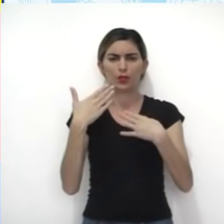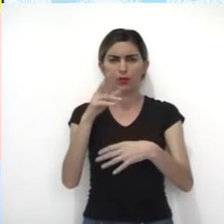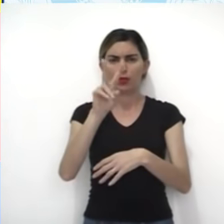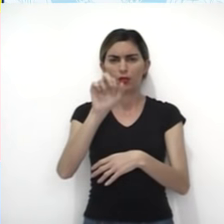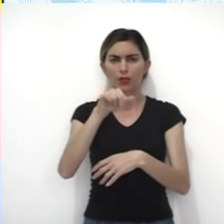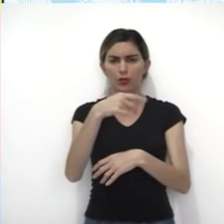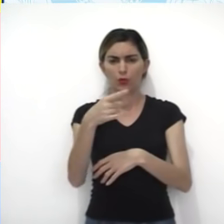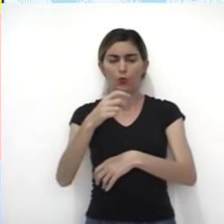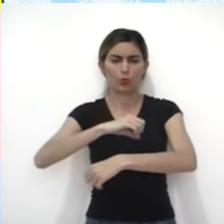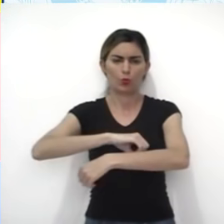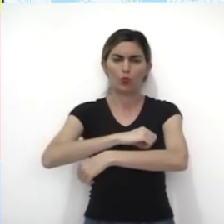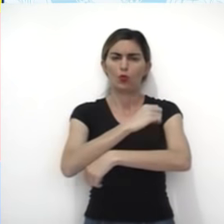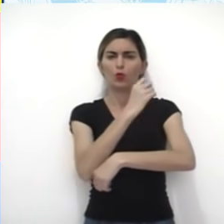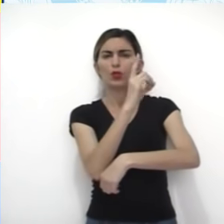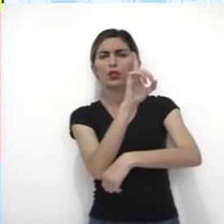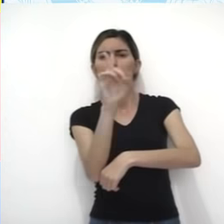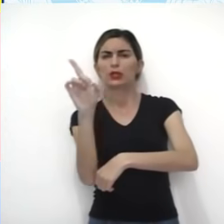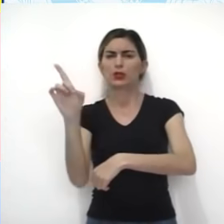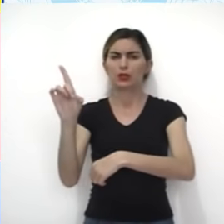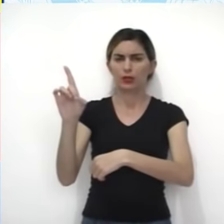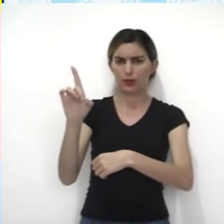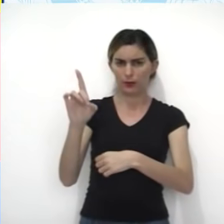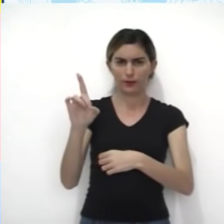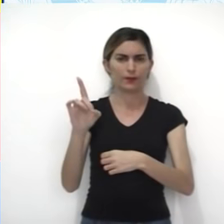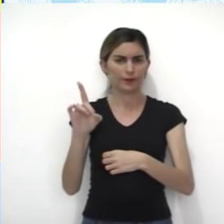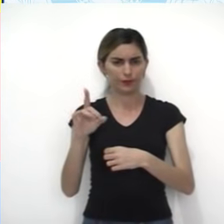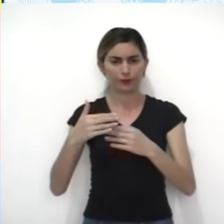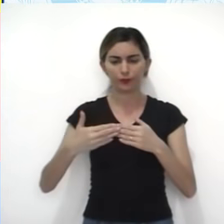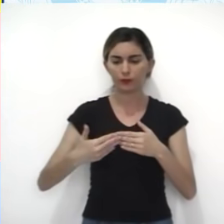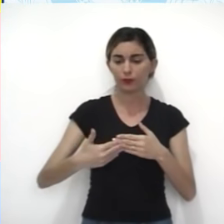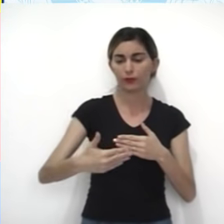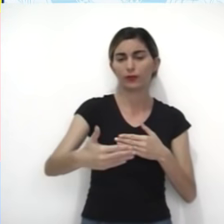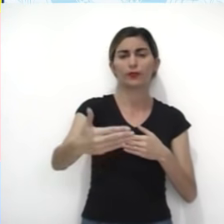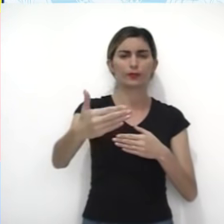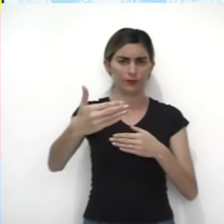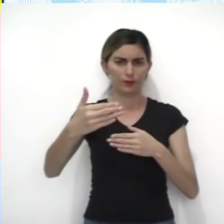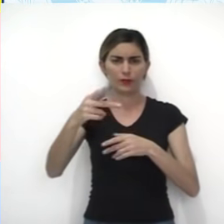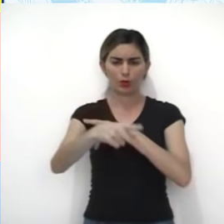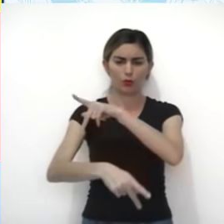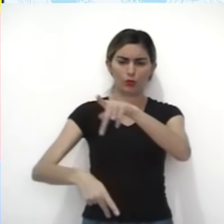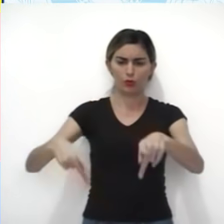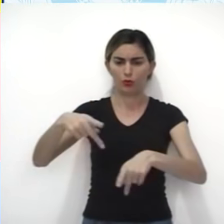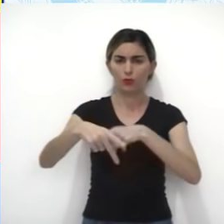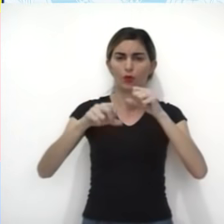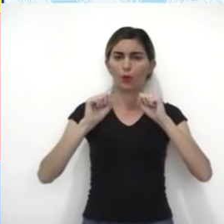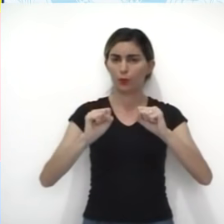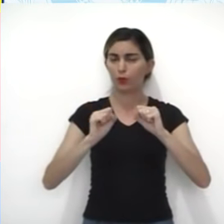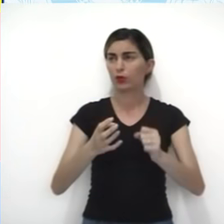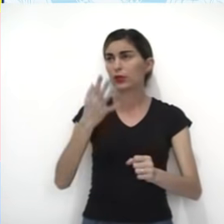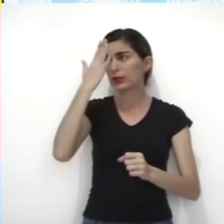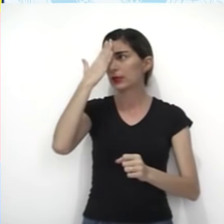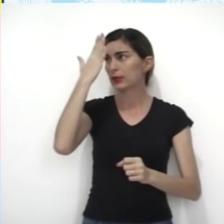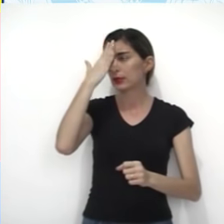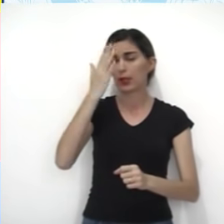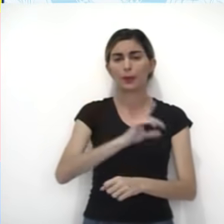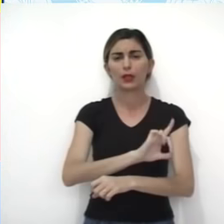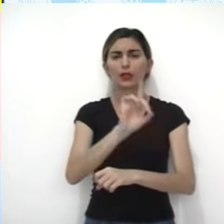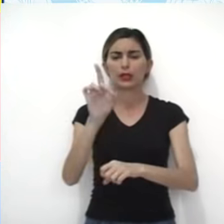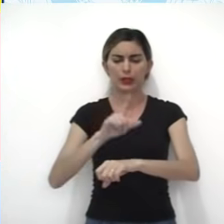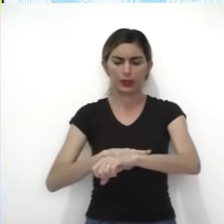ou seja no amanhecer do dia mais longo do ano a partir daí os povos podiam